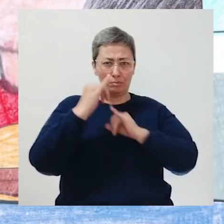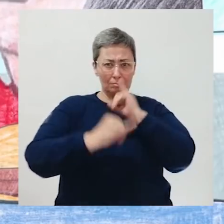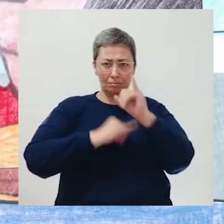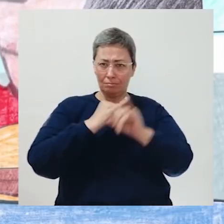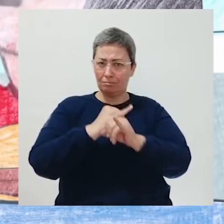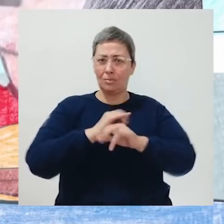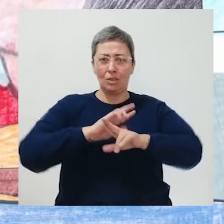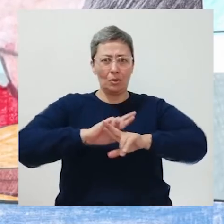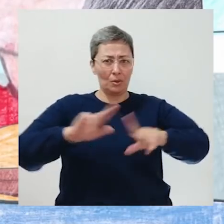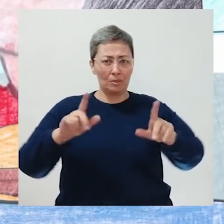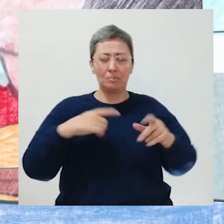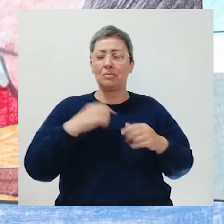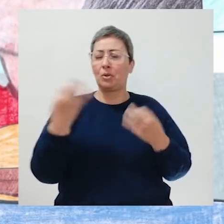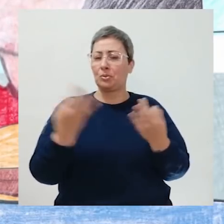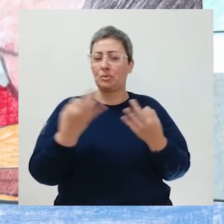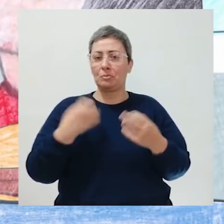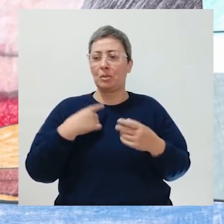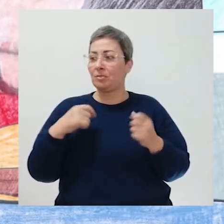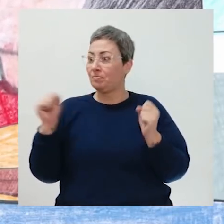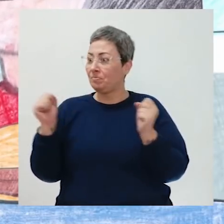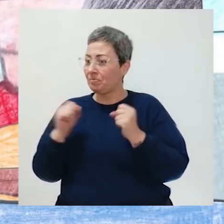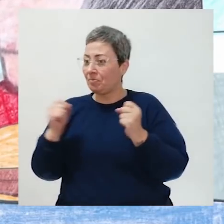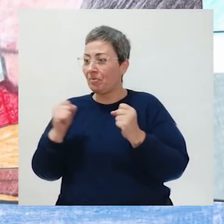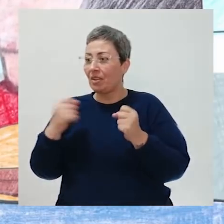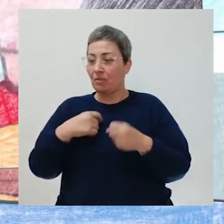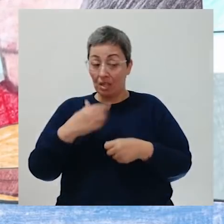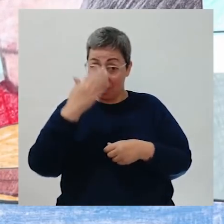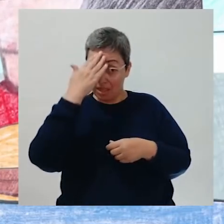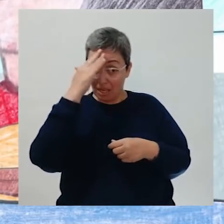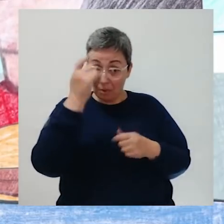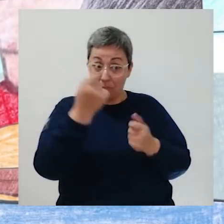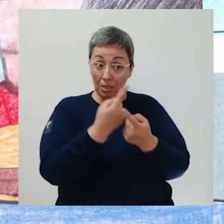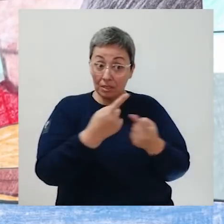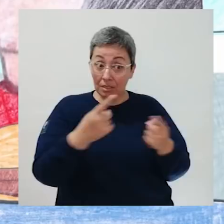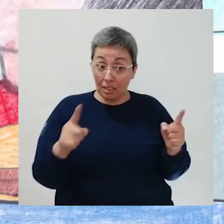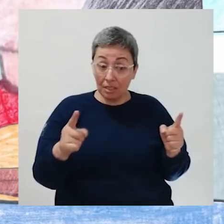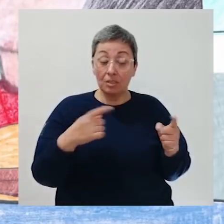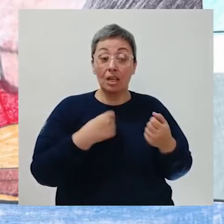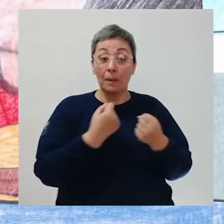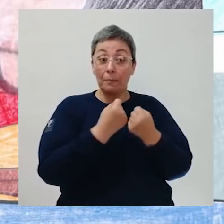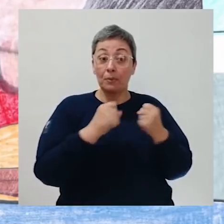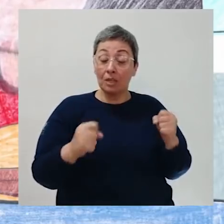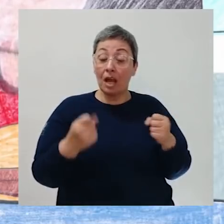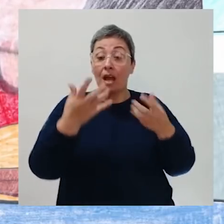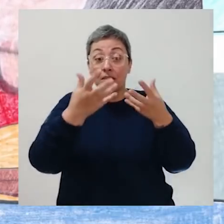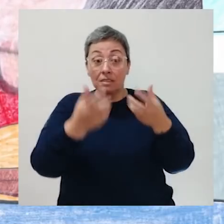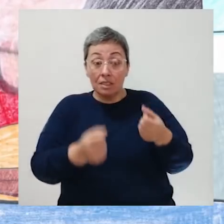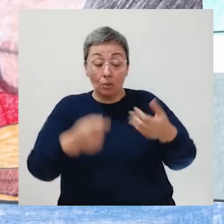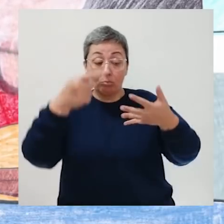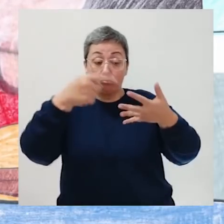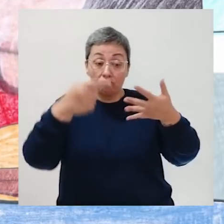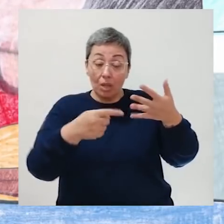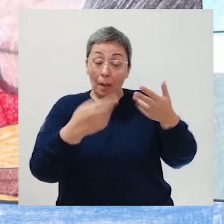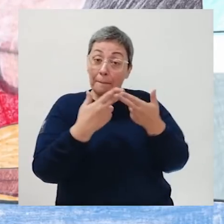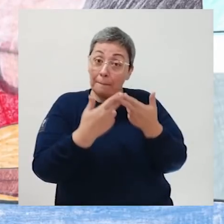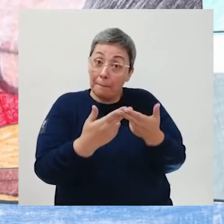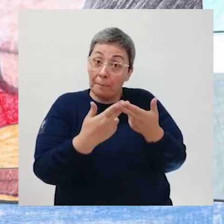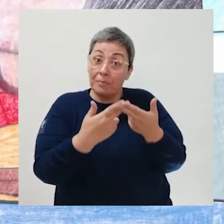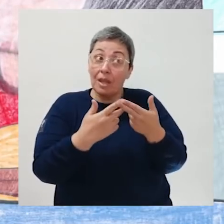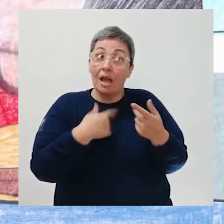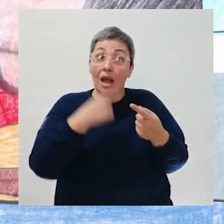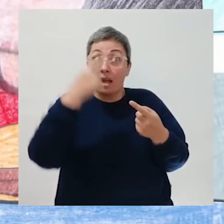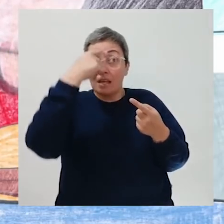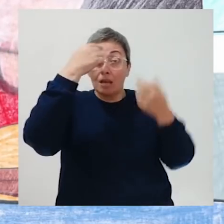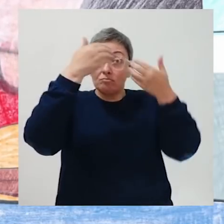internet. Adorei! Porque você entendeu que churrasco seria impossível, aceitou os fatos com paciência e se